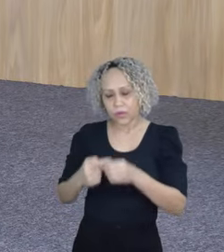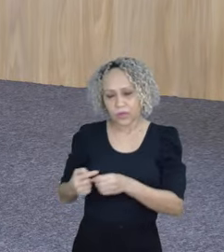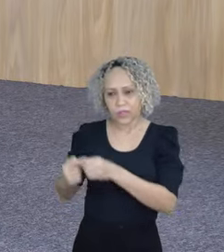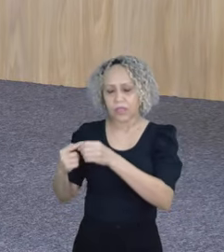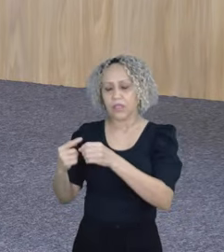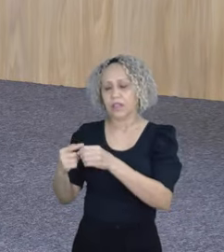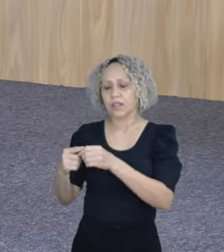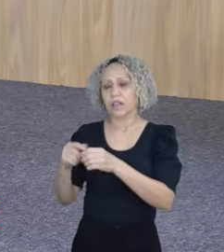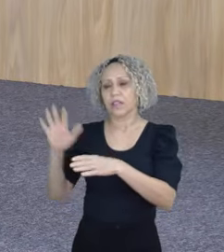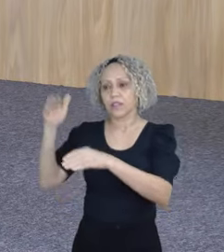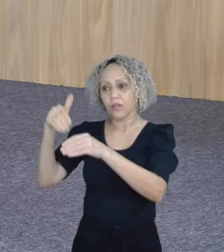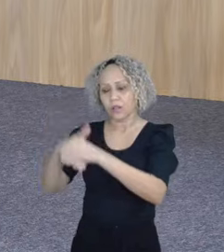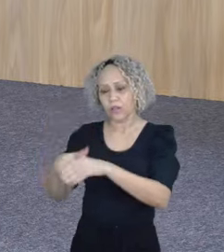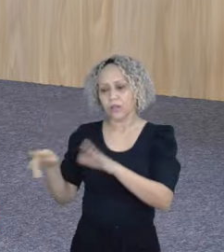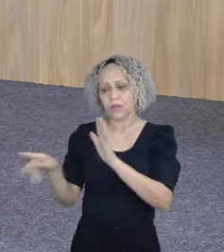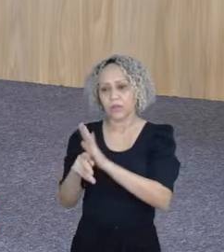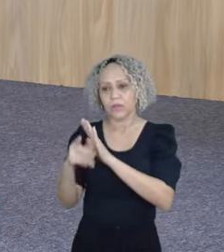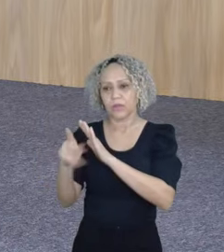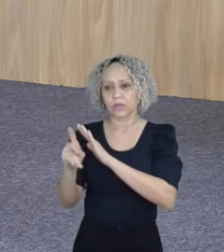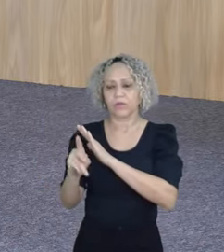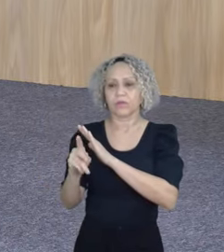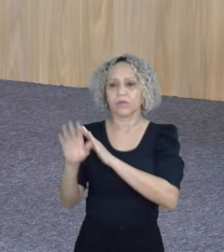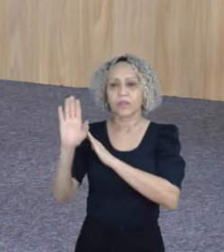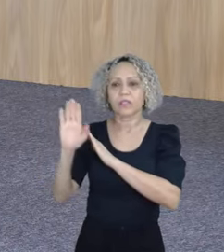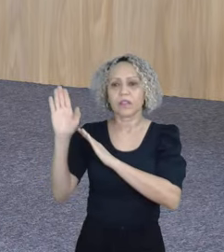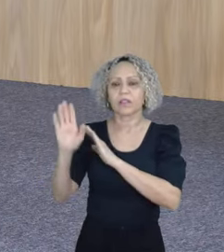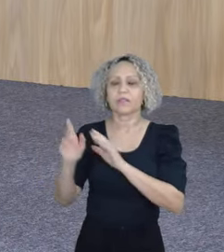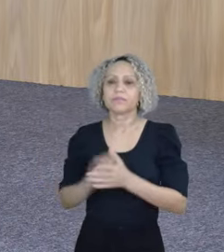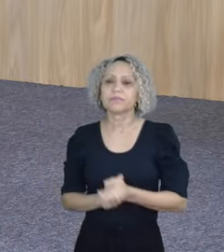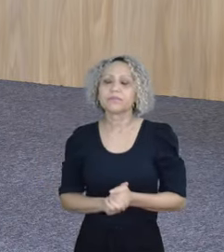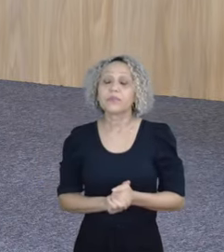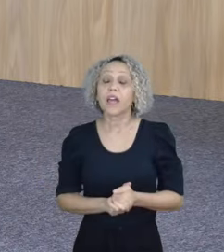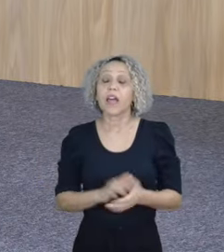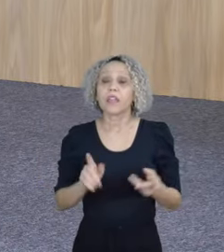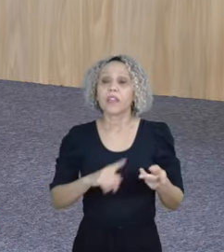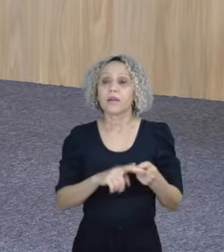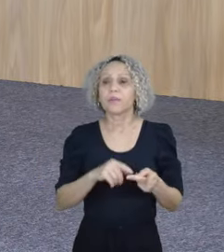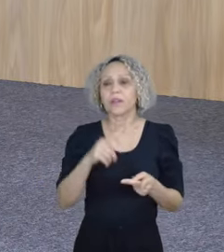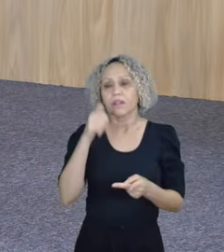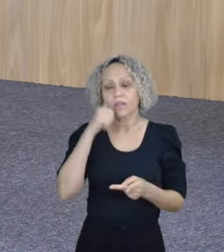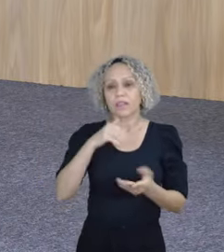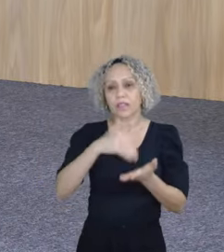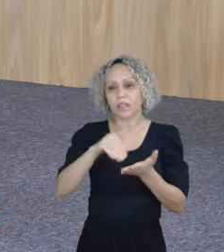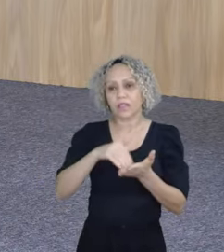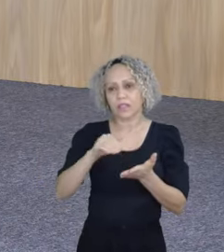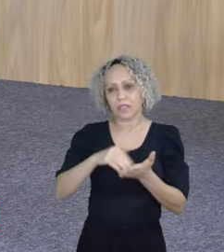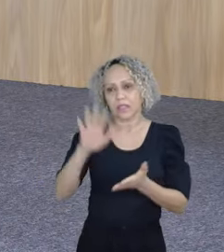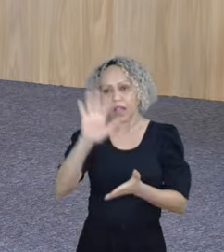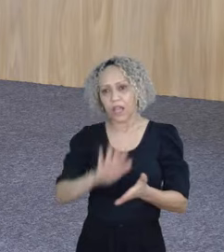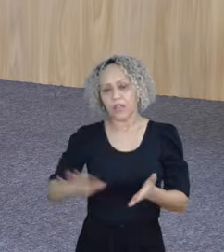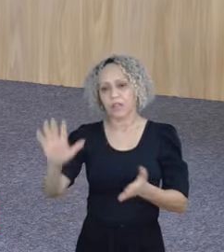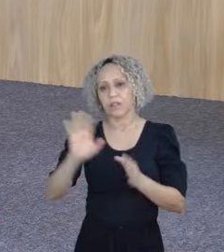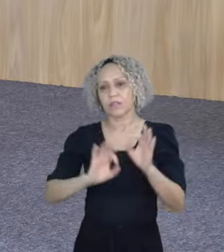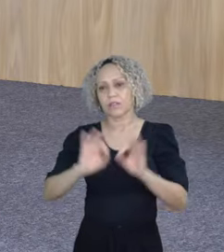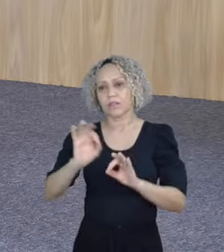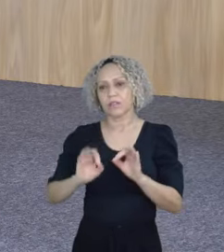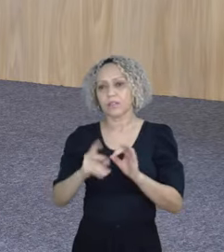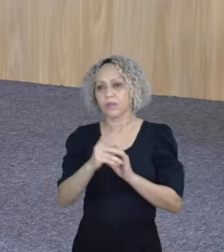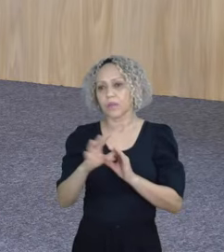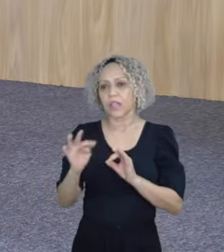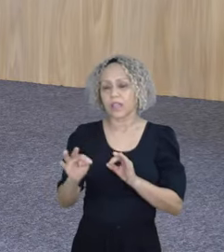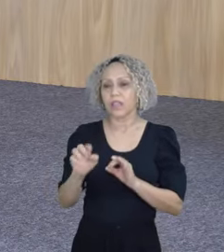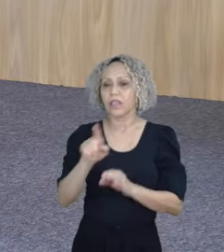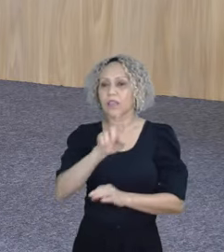Conja, no Partido dos Trabalhadores. A gente conversa também com a secretária nacional de organização do partido, Sônia Braga. Ela faz